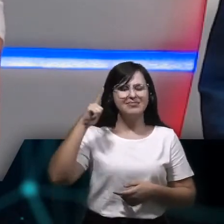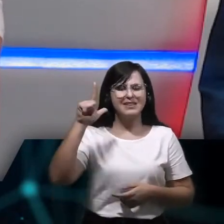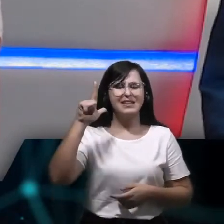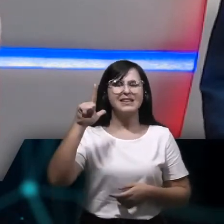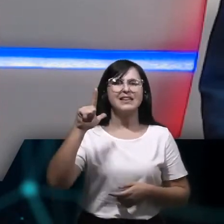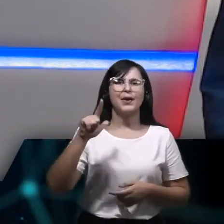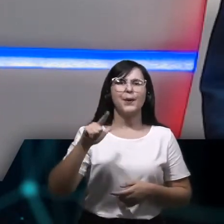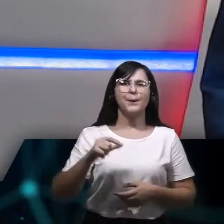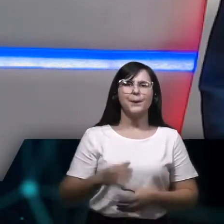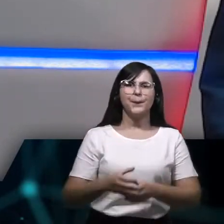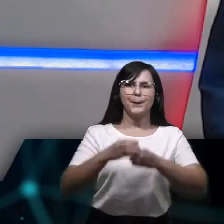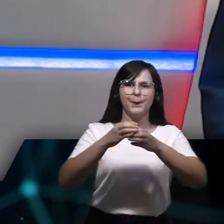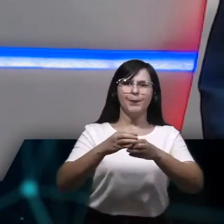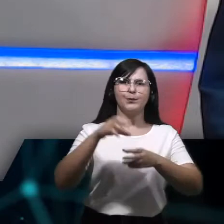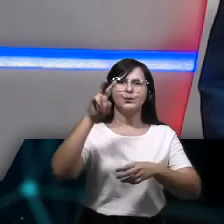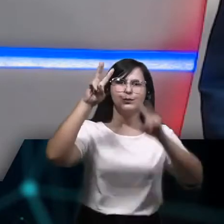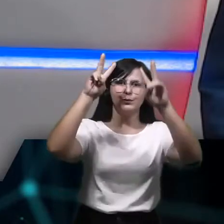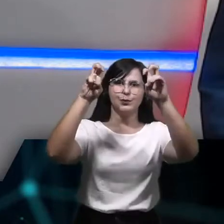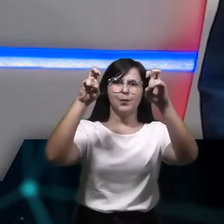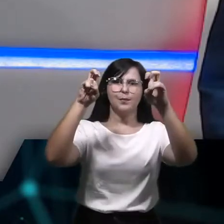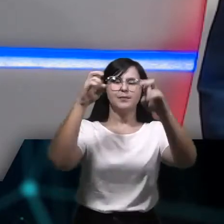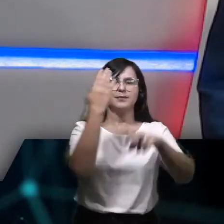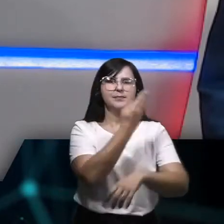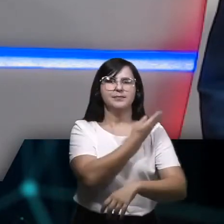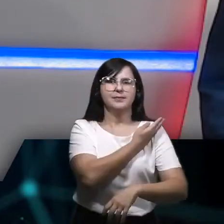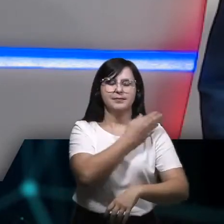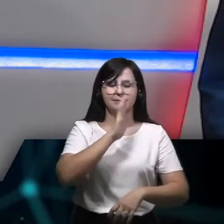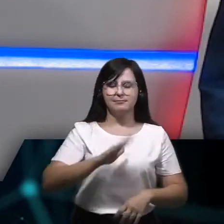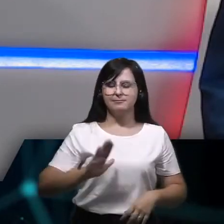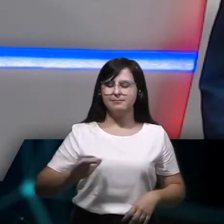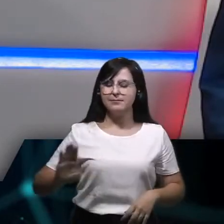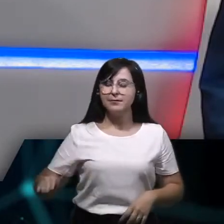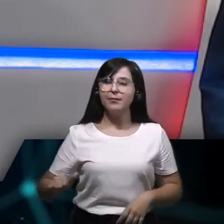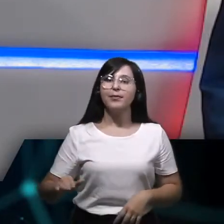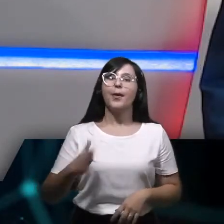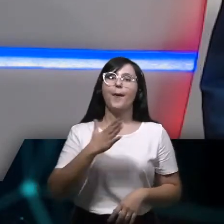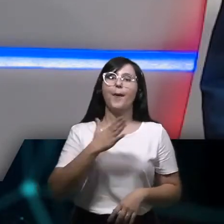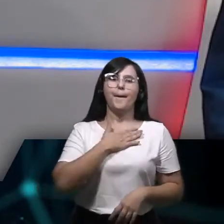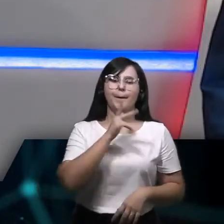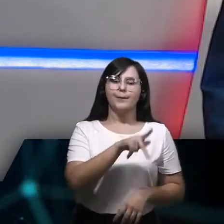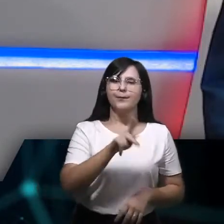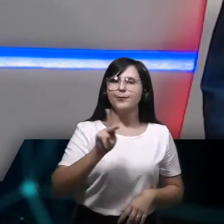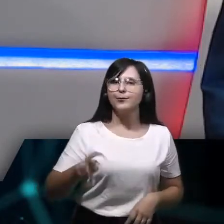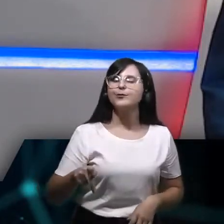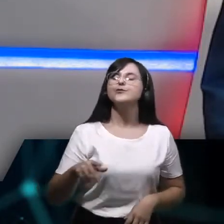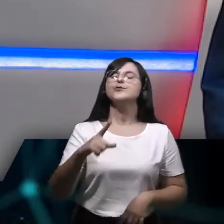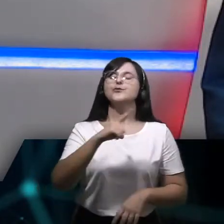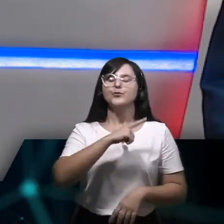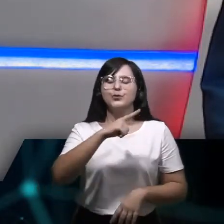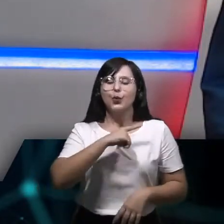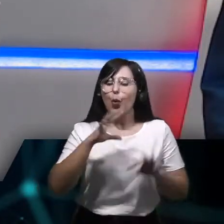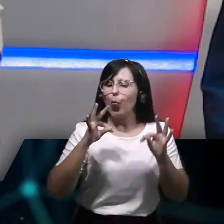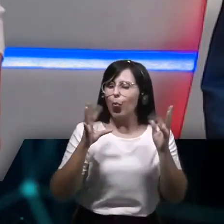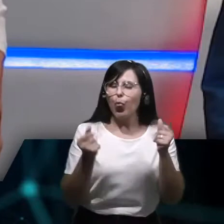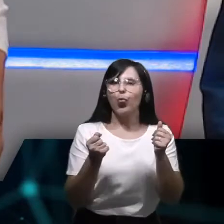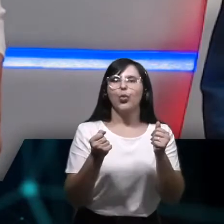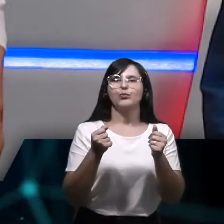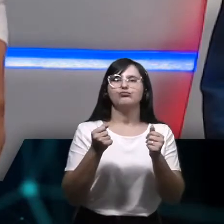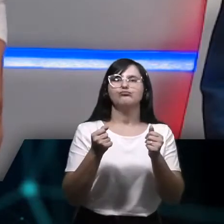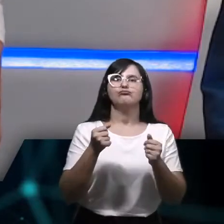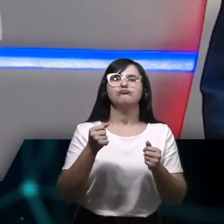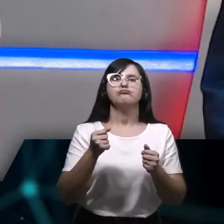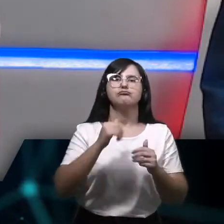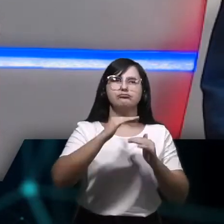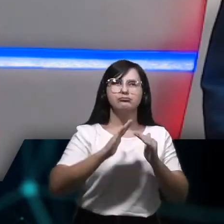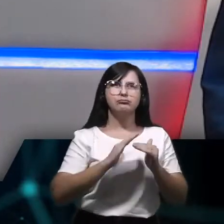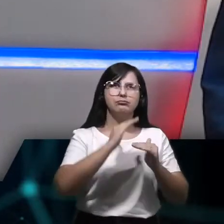senhor que os meus professores recebiam todos os aumentos dados pelo governo federal, era repassado no meu